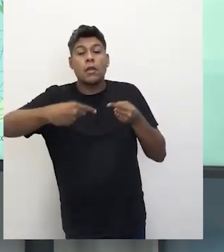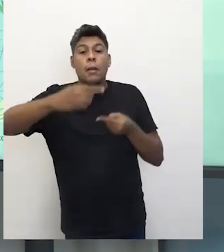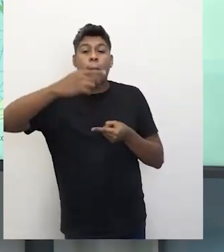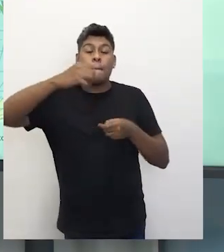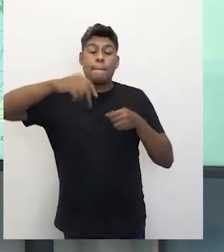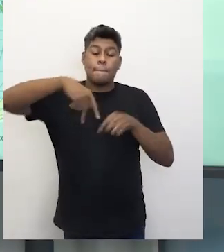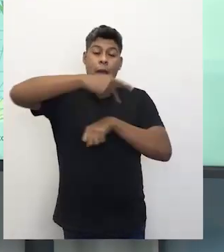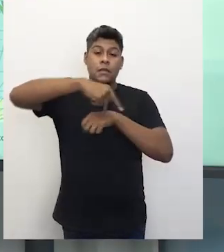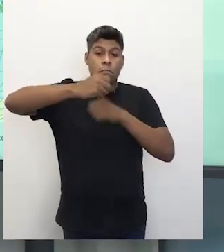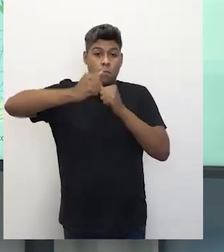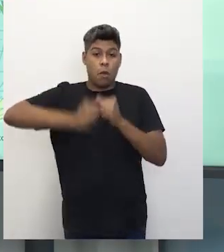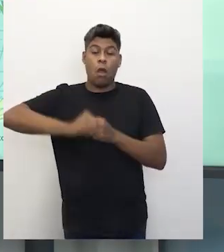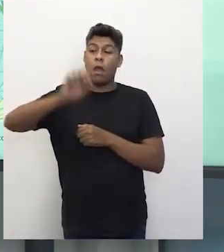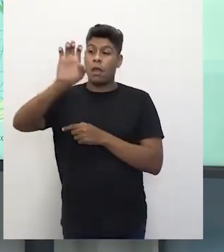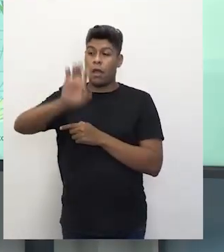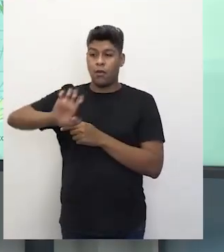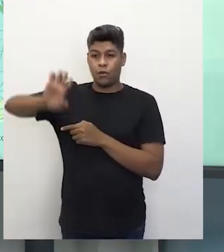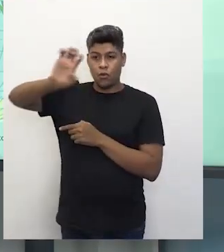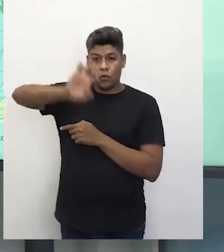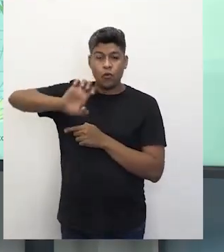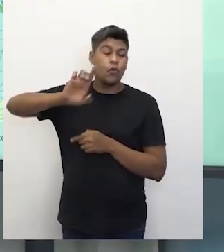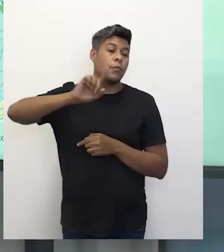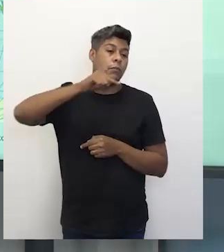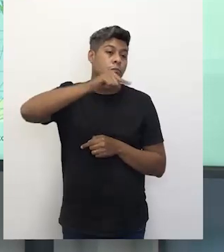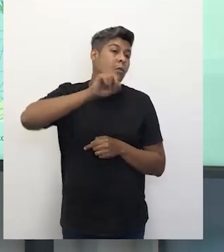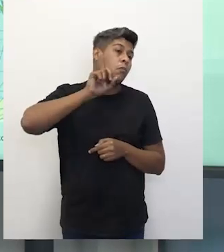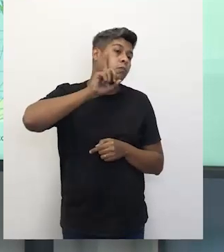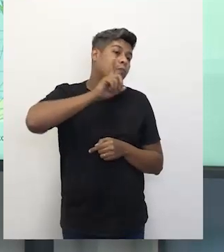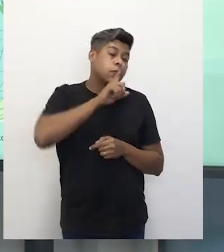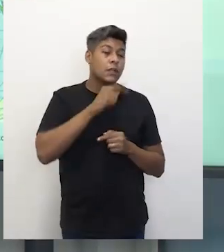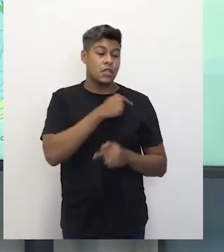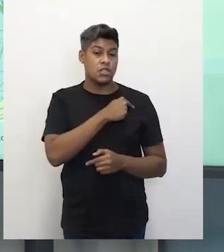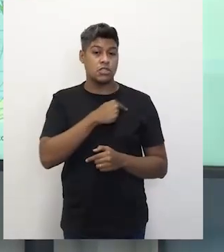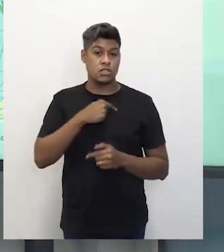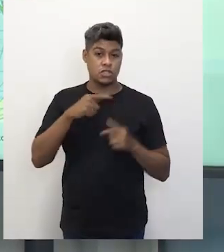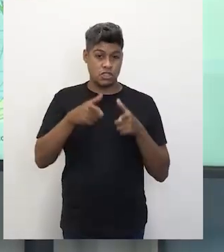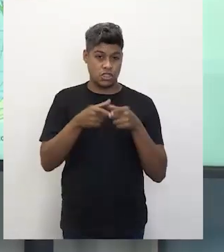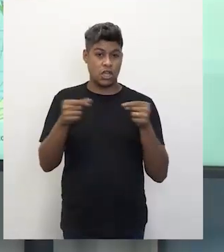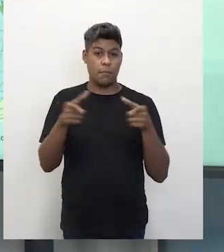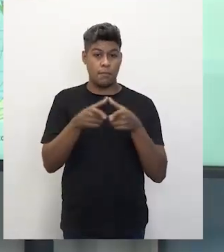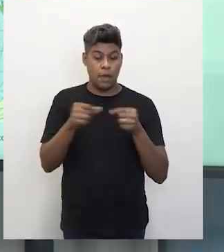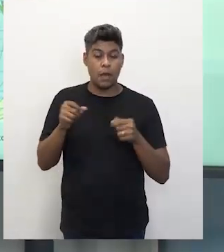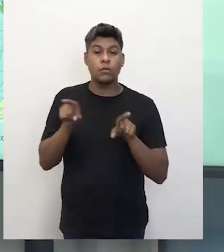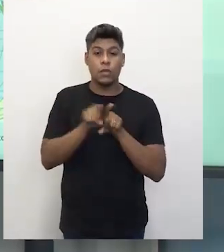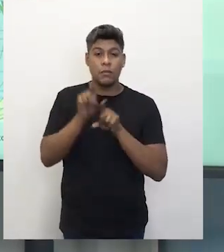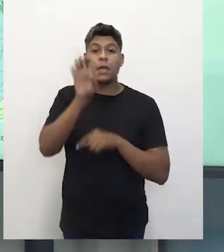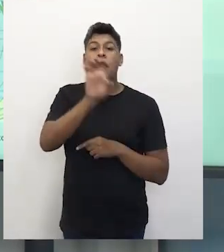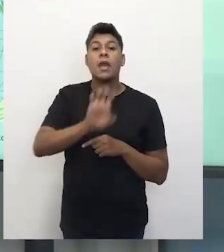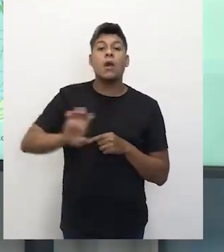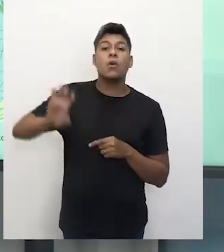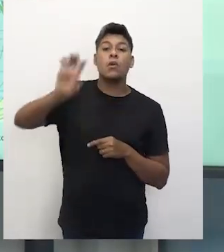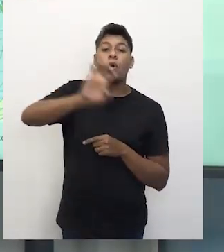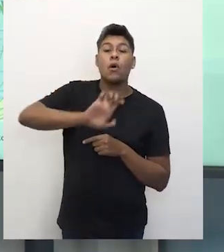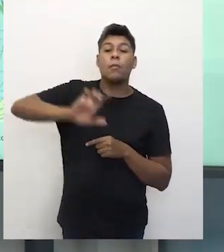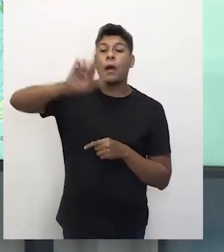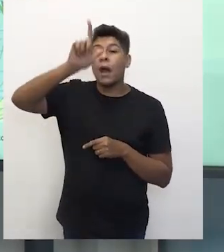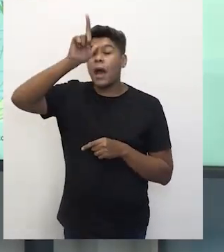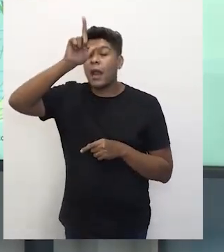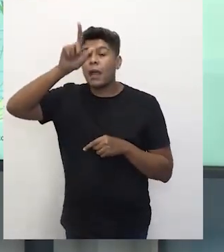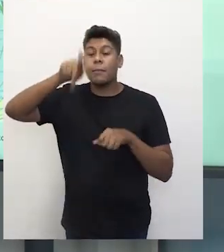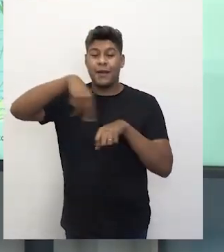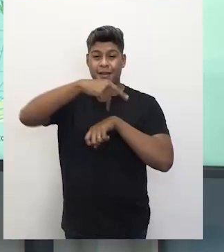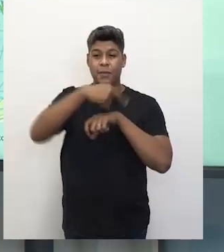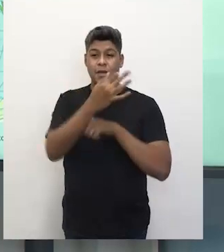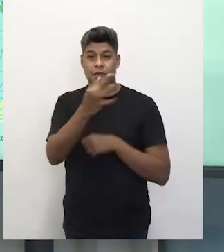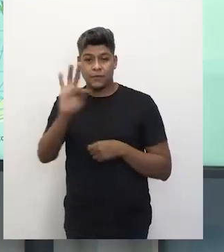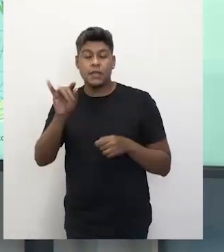potências na União Europeia não é o próprio Estados Unidos o próprio Japão países da Europa né que a Alemanha França